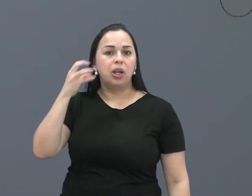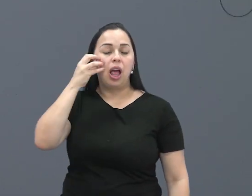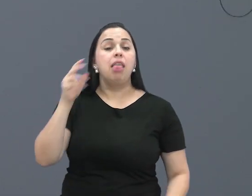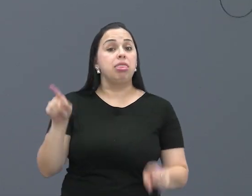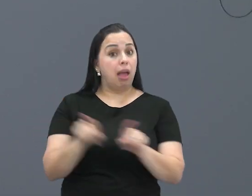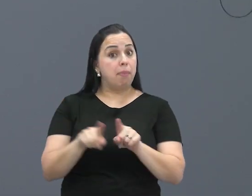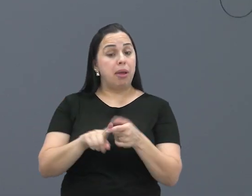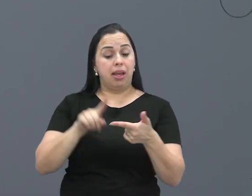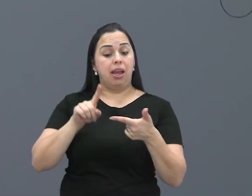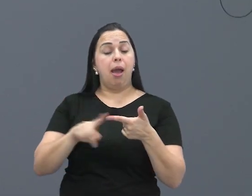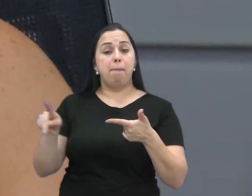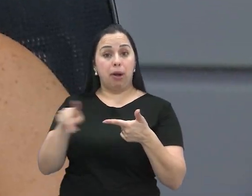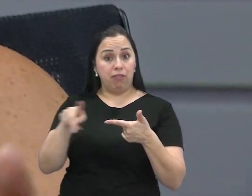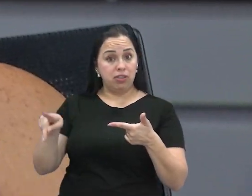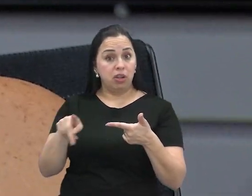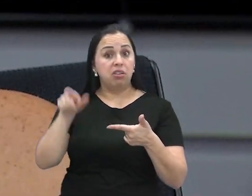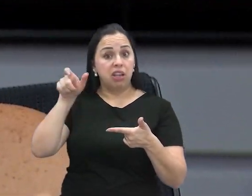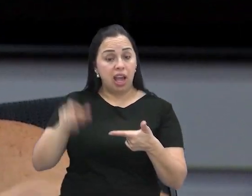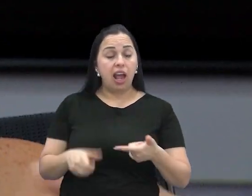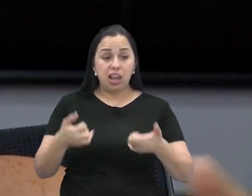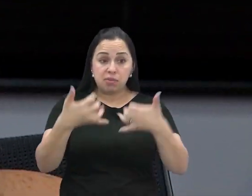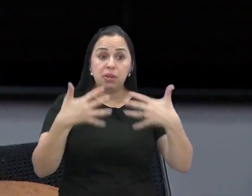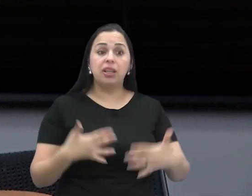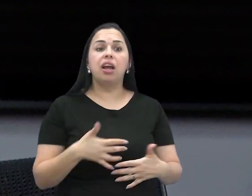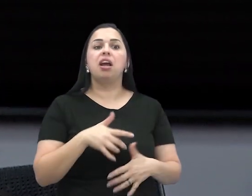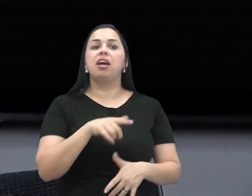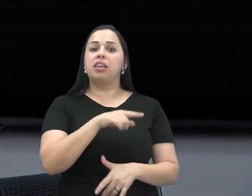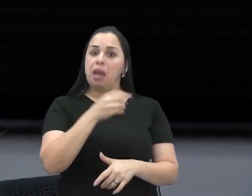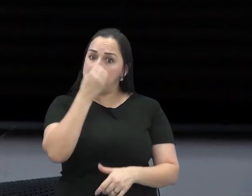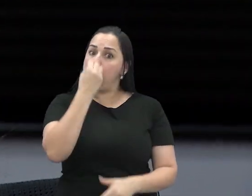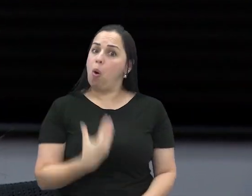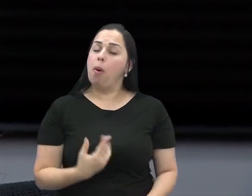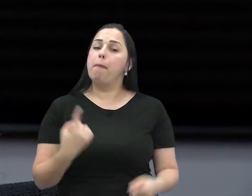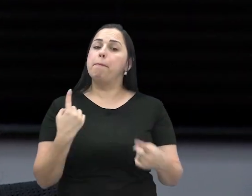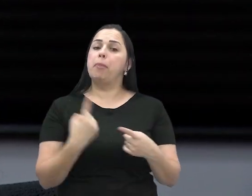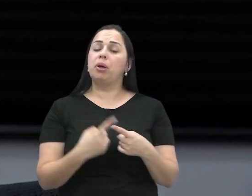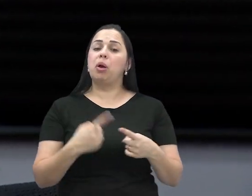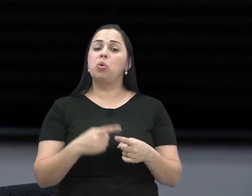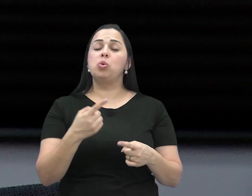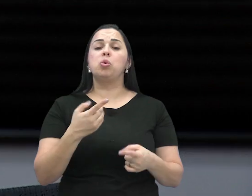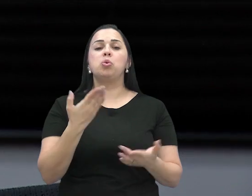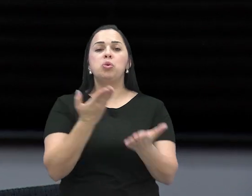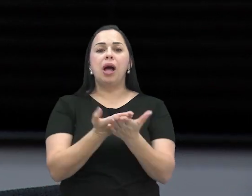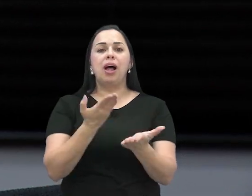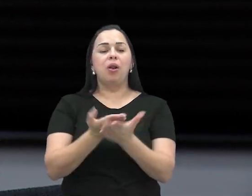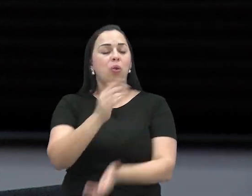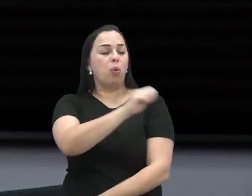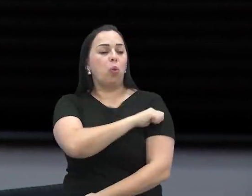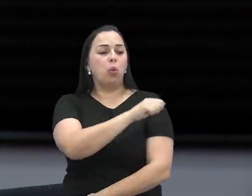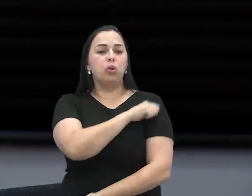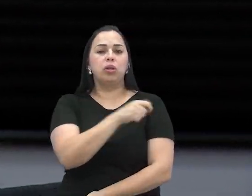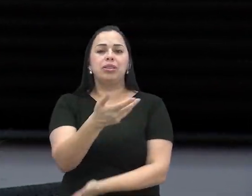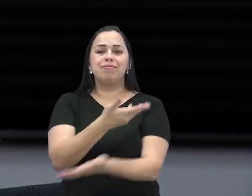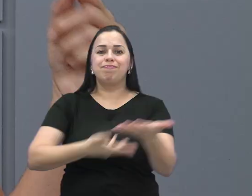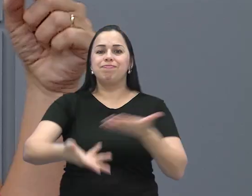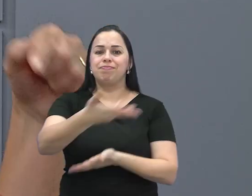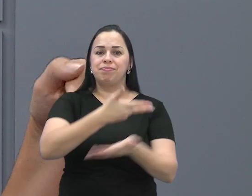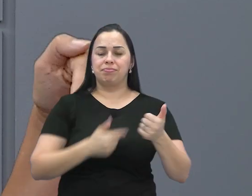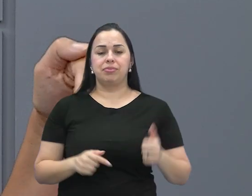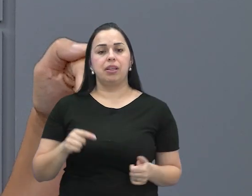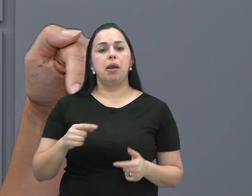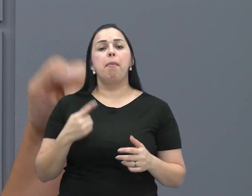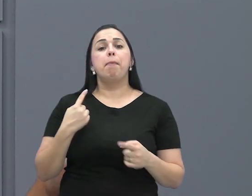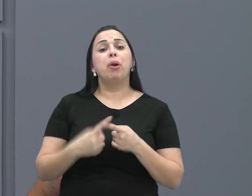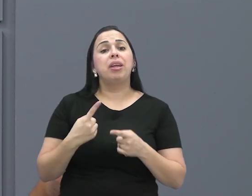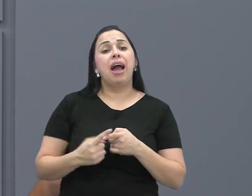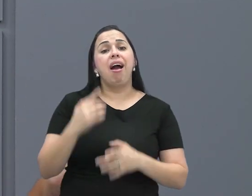que também é professora, destaca que a medida é necessária para que os alunos reforcem a interação no ambiente escolar. A partir do momento